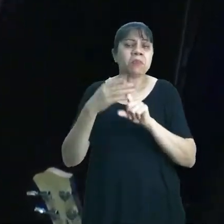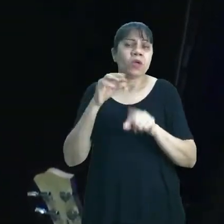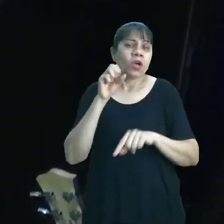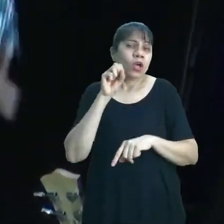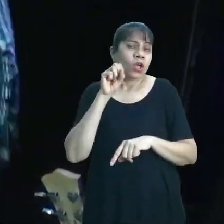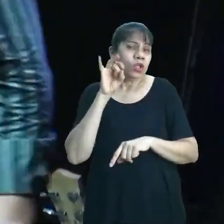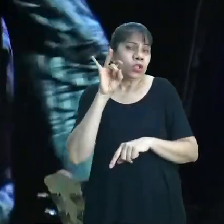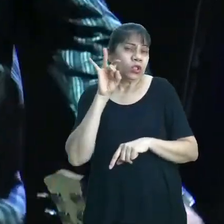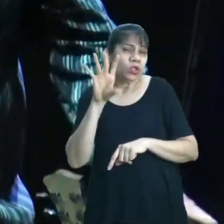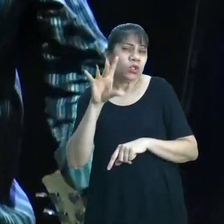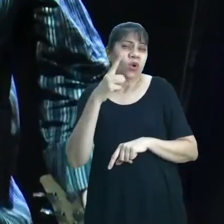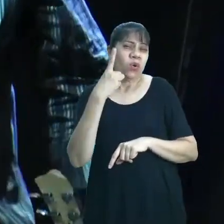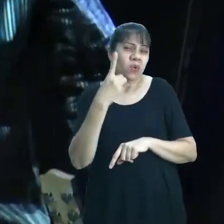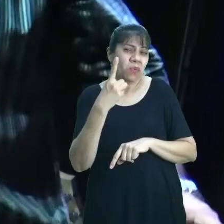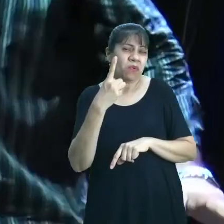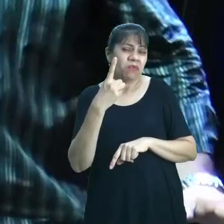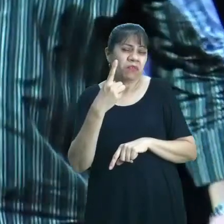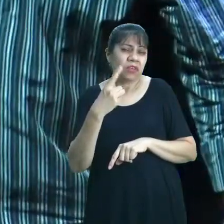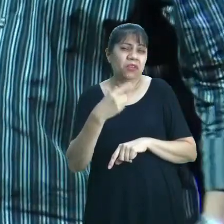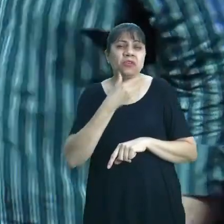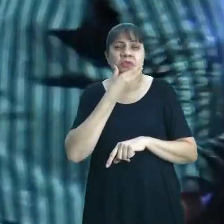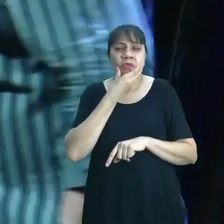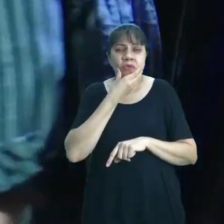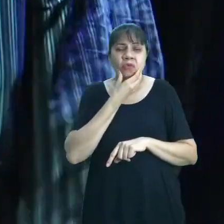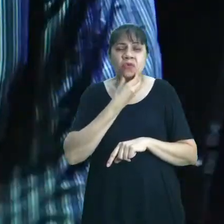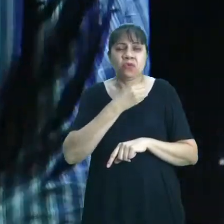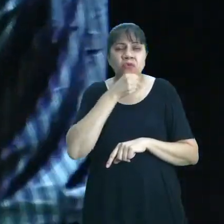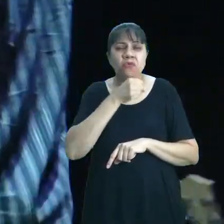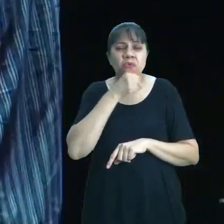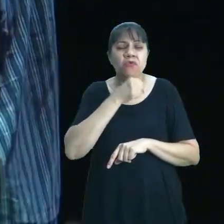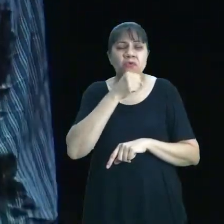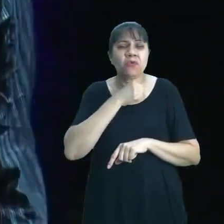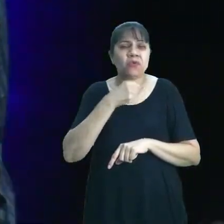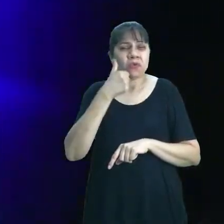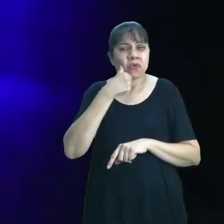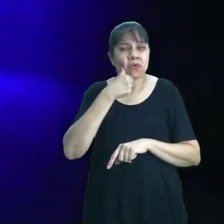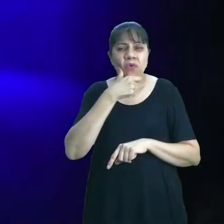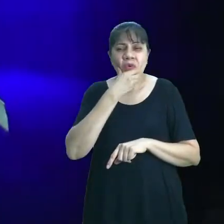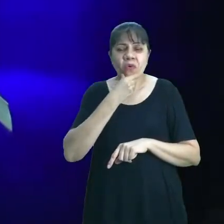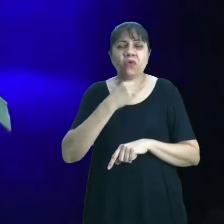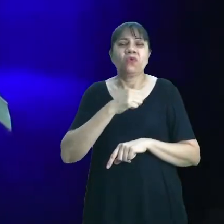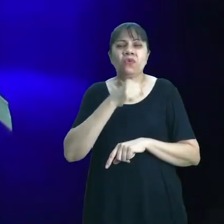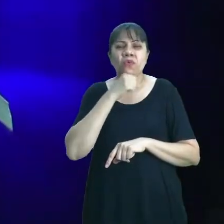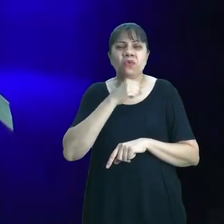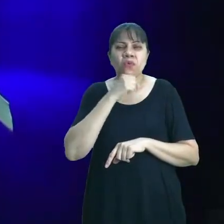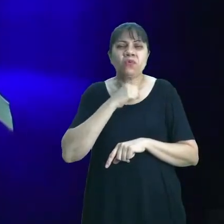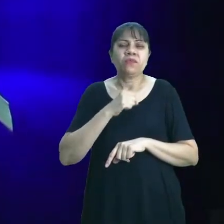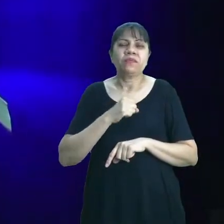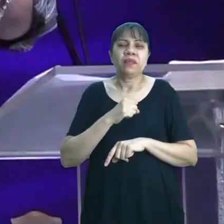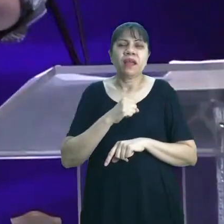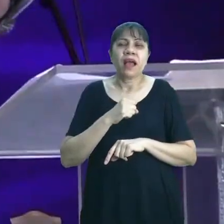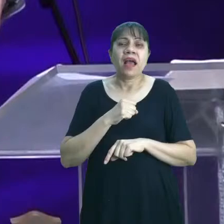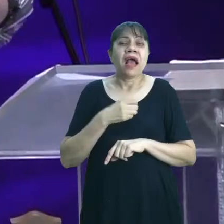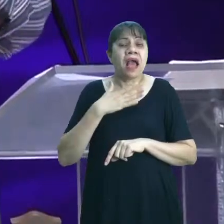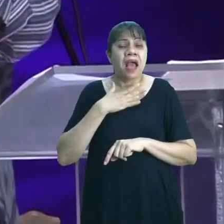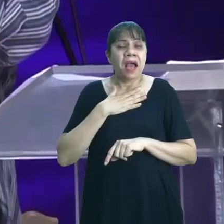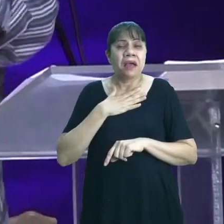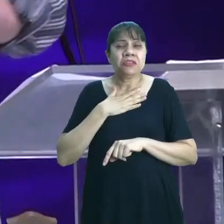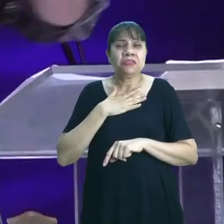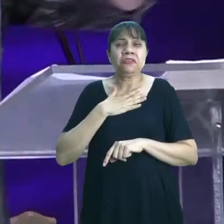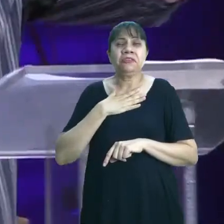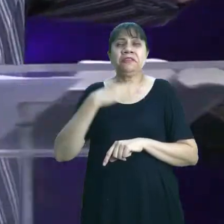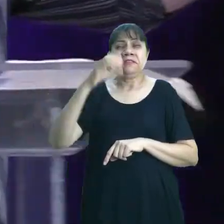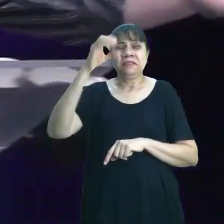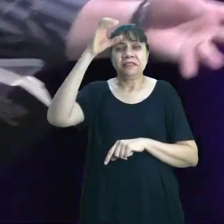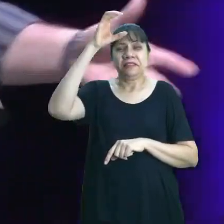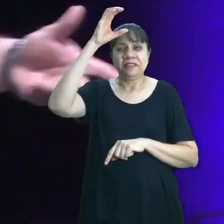Eu, gaiato, 10 anos de idade. Aí a minha tia resolve chamar outra tia. Estava minha